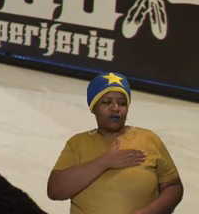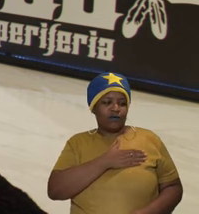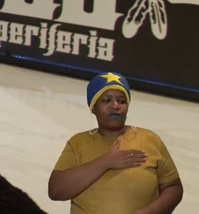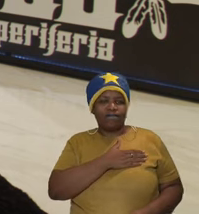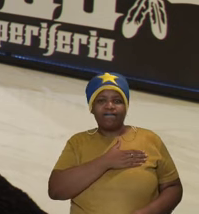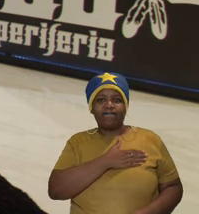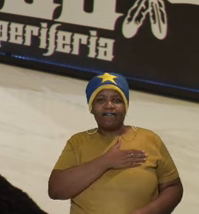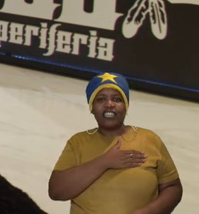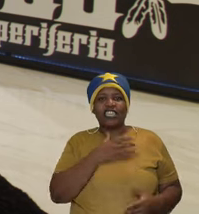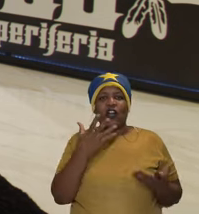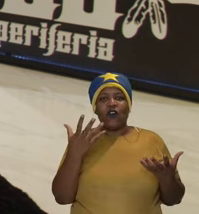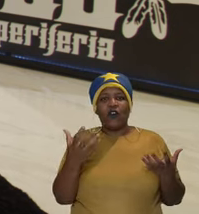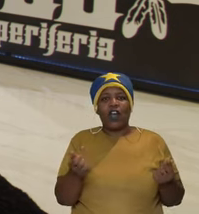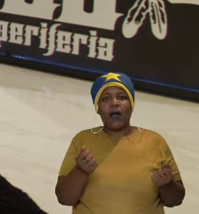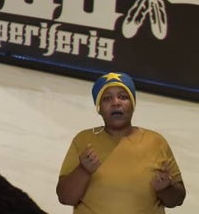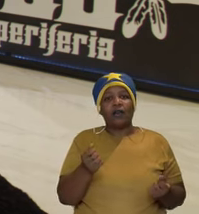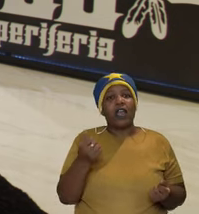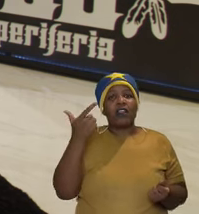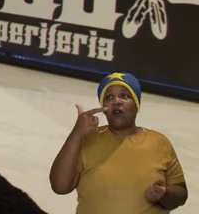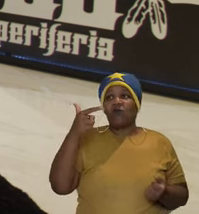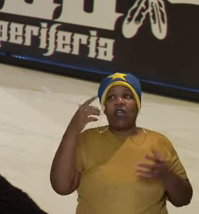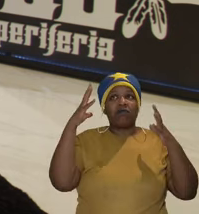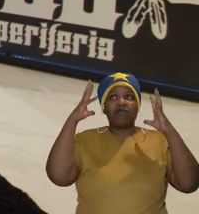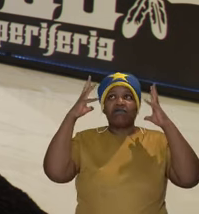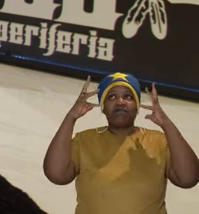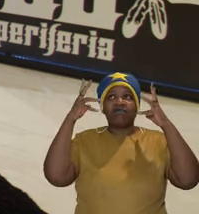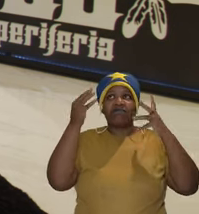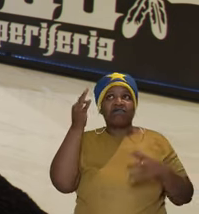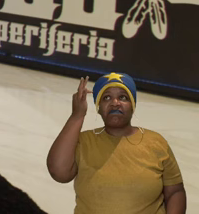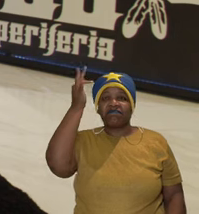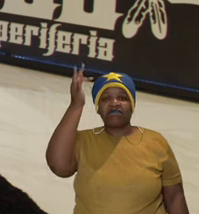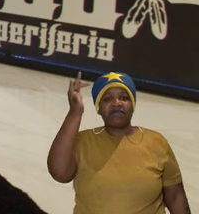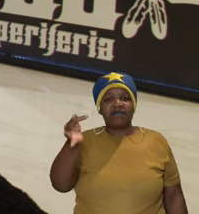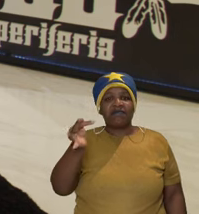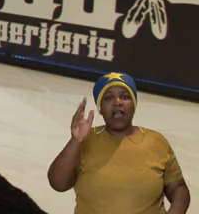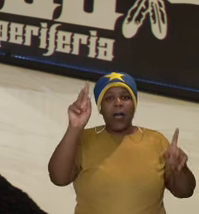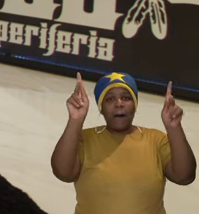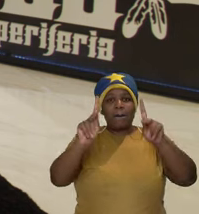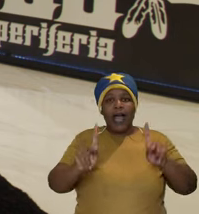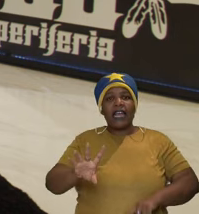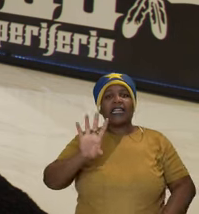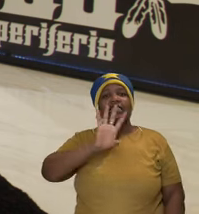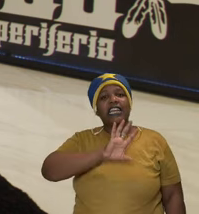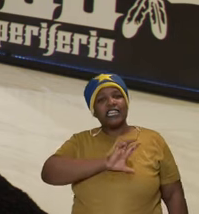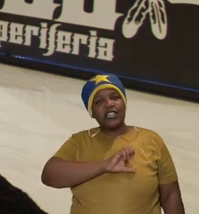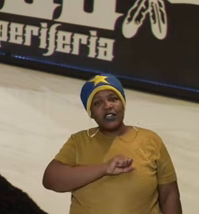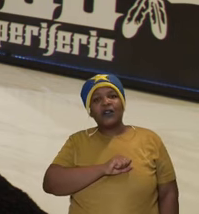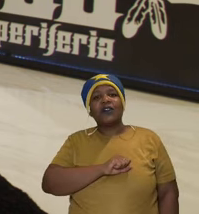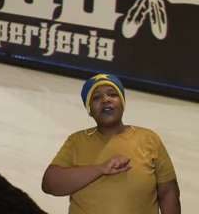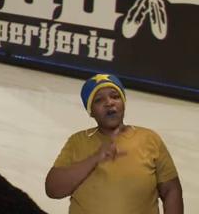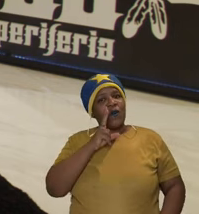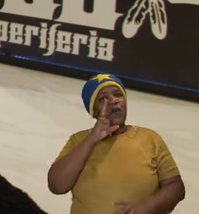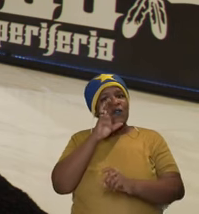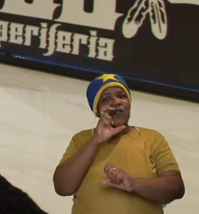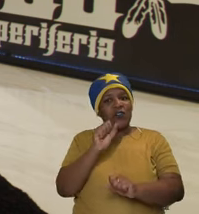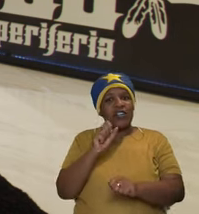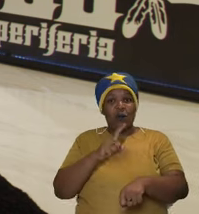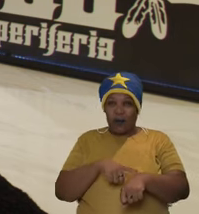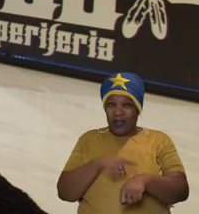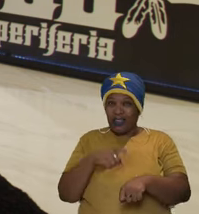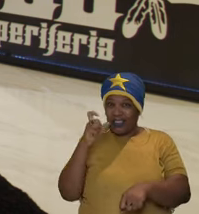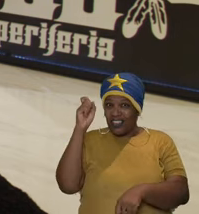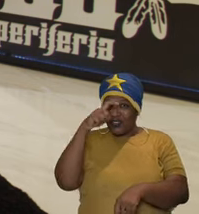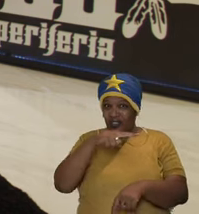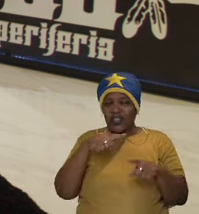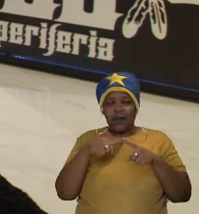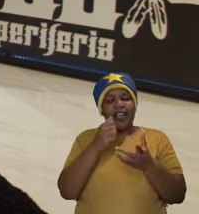Então vamos de imprevisível. Ei. Muita paz, muito amor no coração, muita garra, mano, muita força. Esse momento tá difícil, mas nós vamos